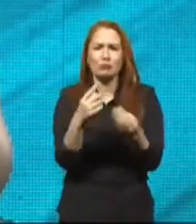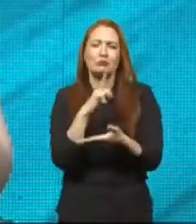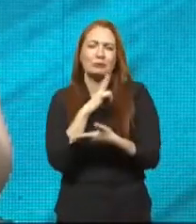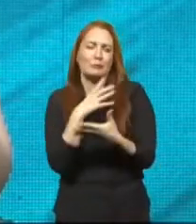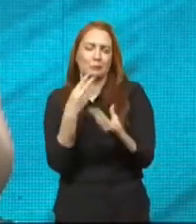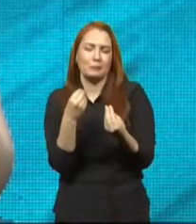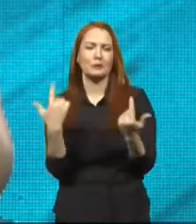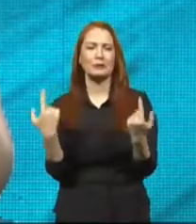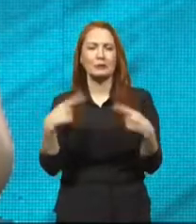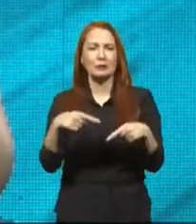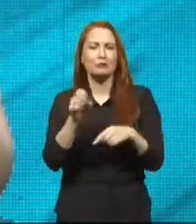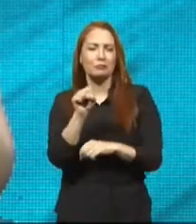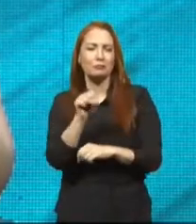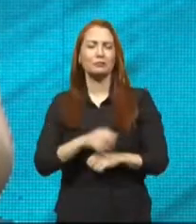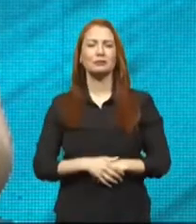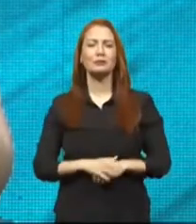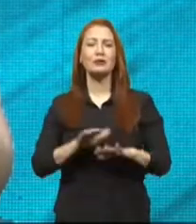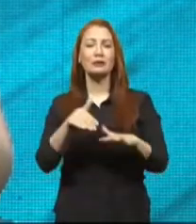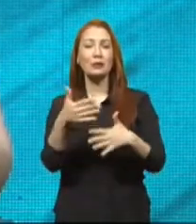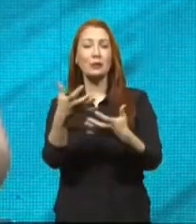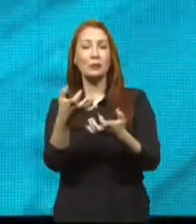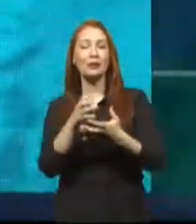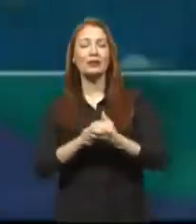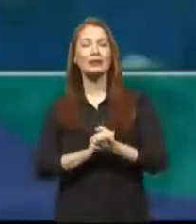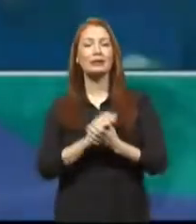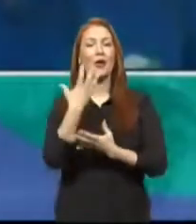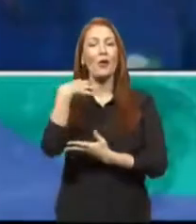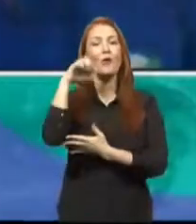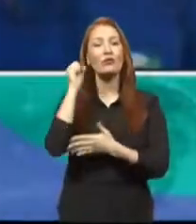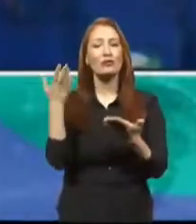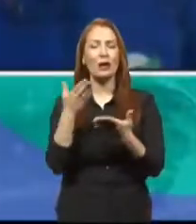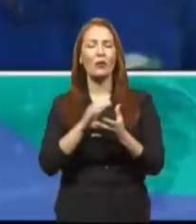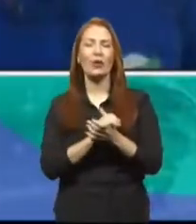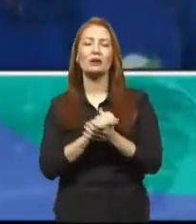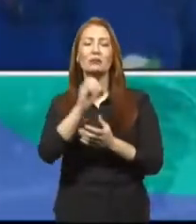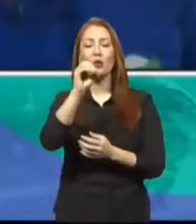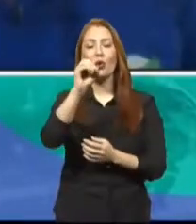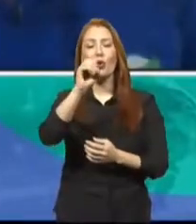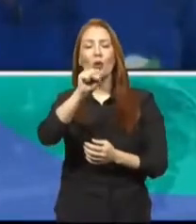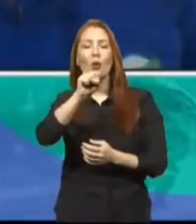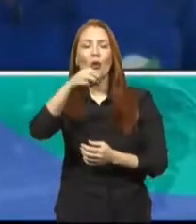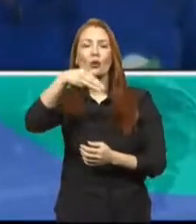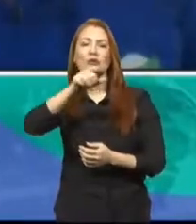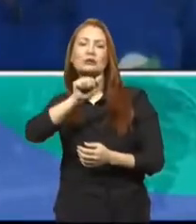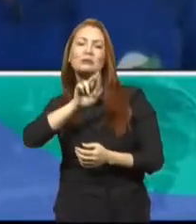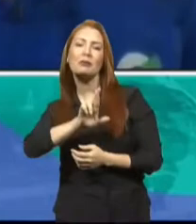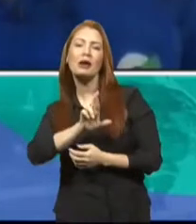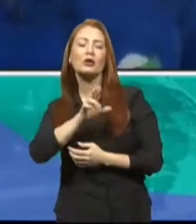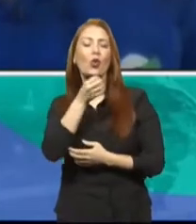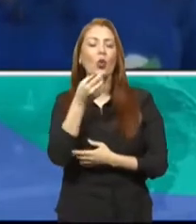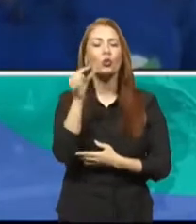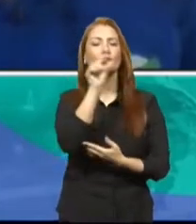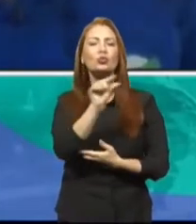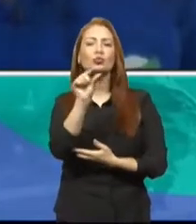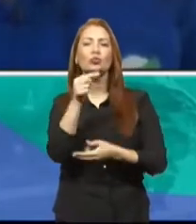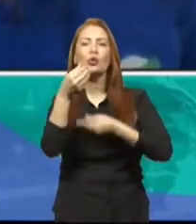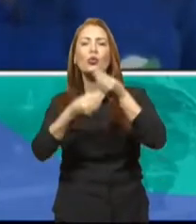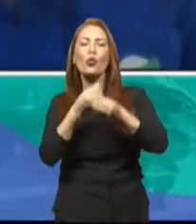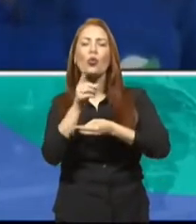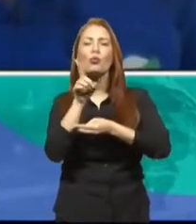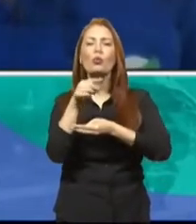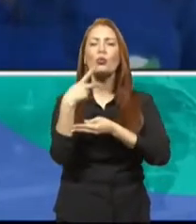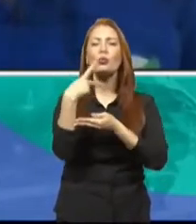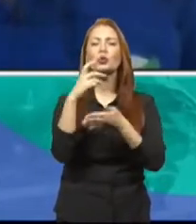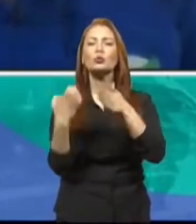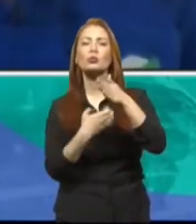dessa cadeia. Então, eu queria te ouvir, Osmar. Osmar, conta qual é a tua cooperativa, onde é que tu fica, o que vocês